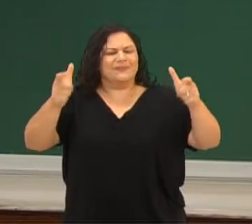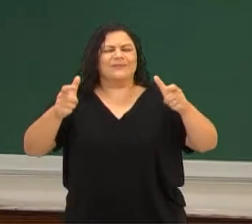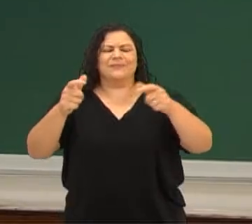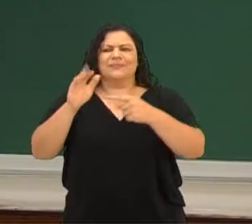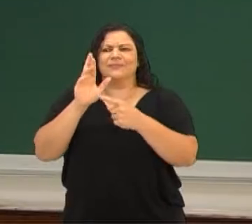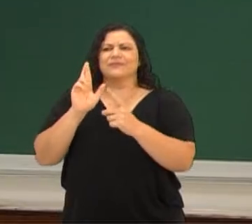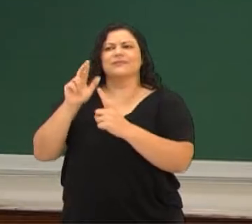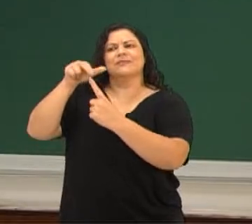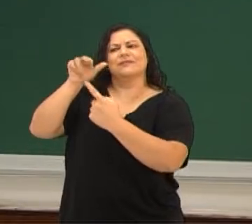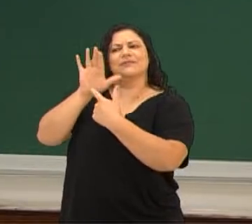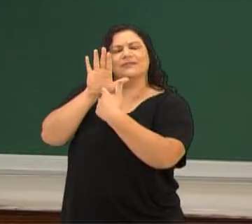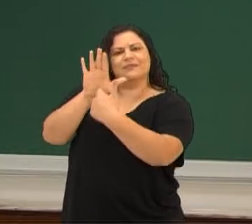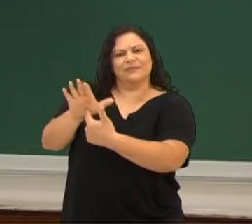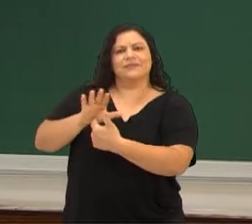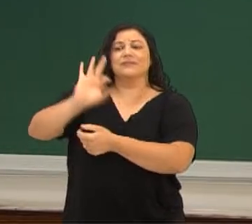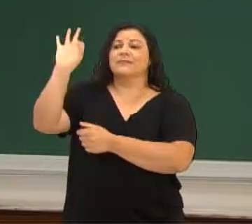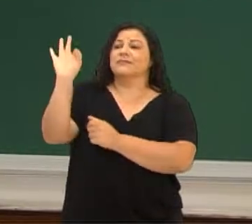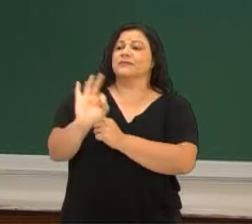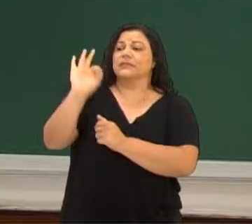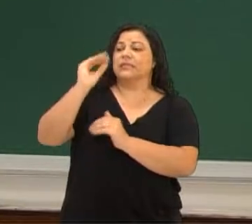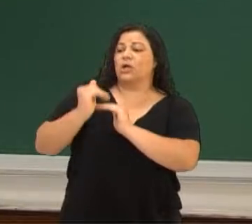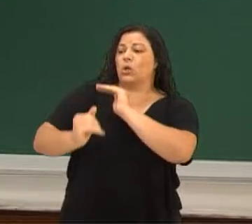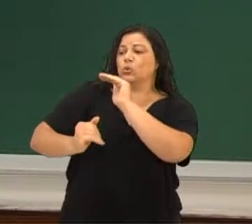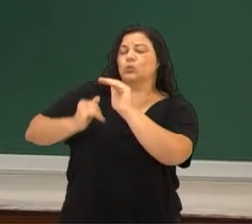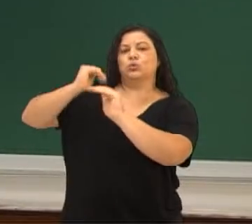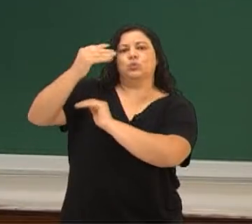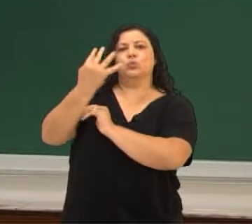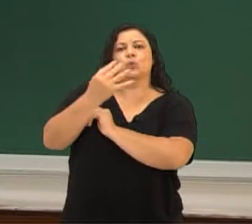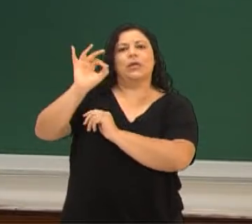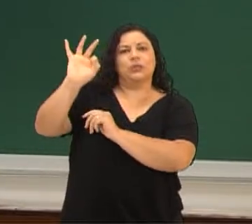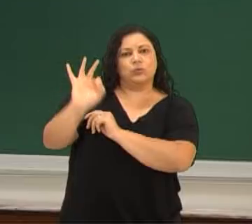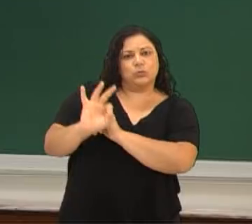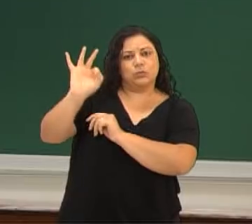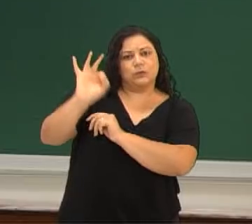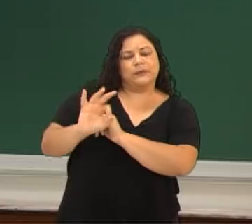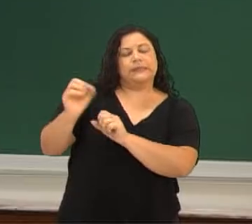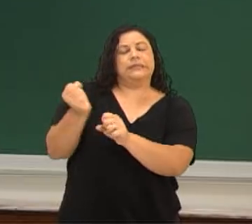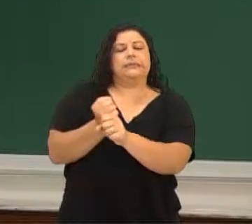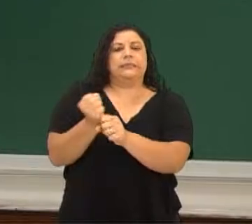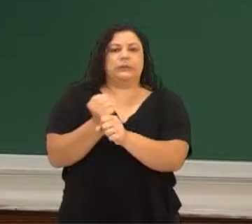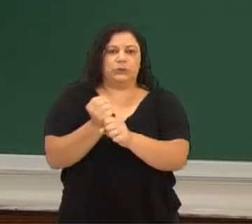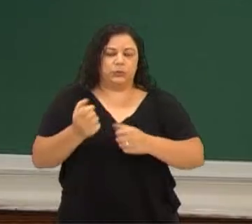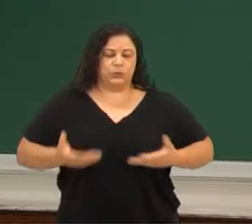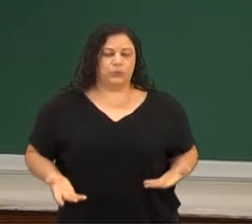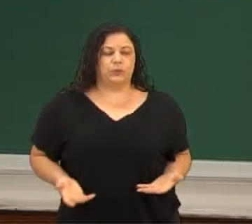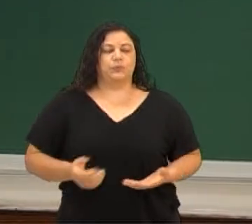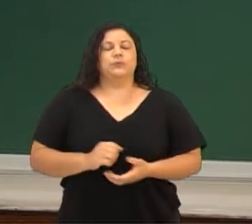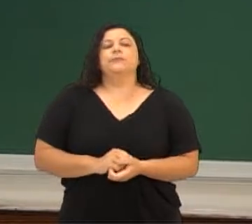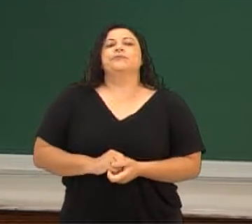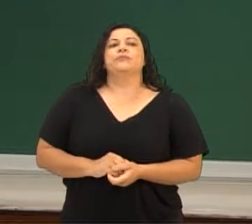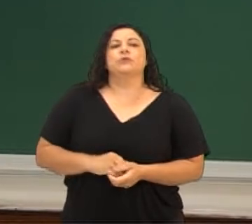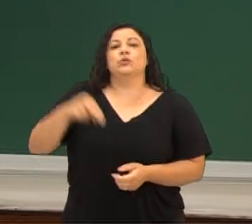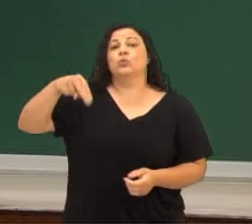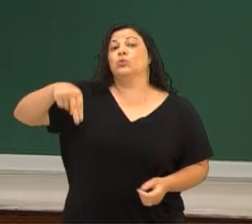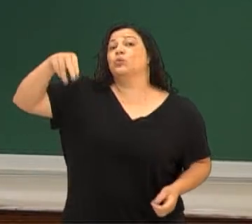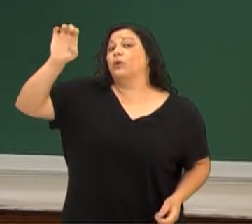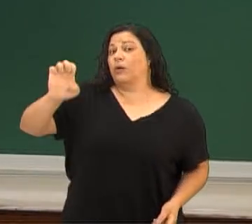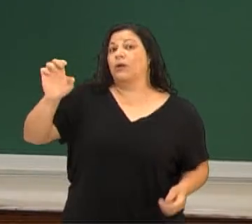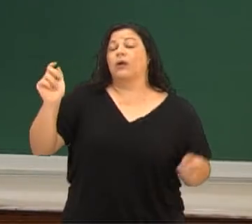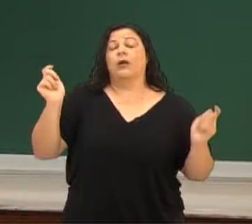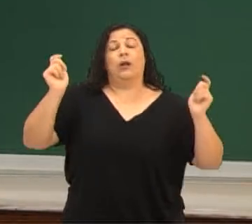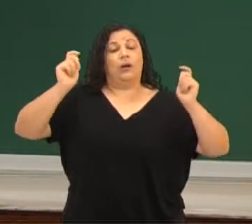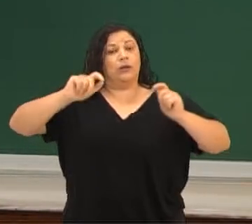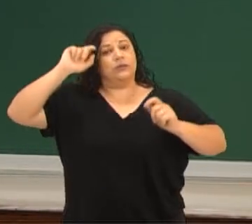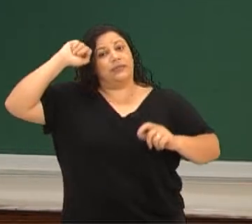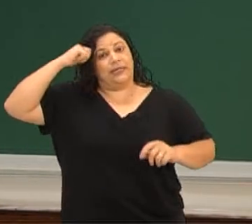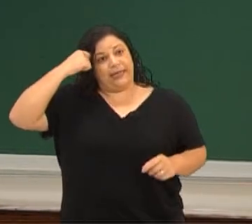crescimento de 4% ao ano. É um crescimento acelerado aí das cidades. No norte da África, não só no norte da África, né, mas a